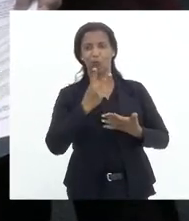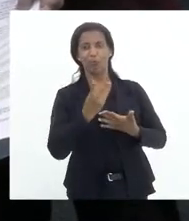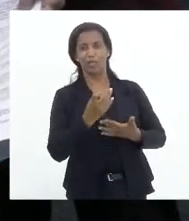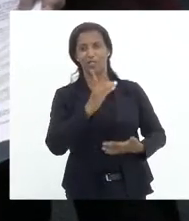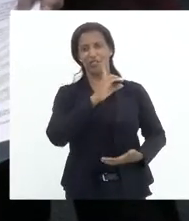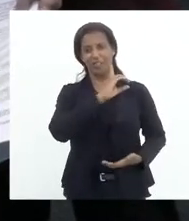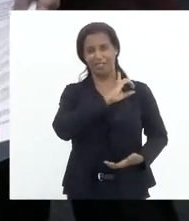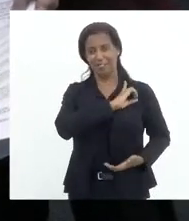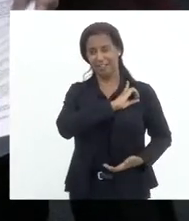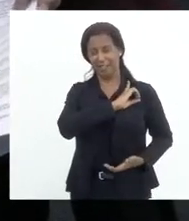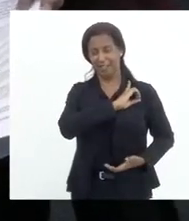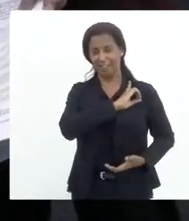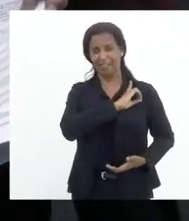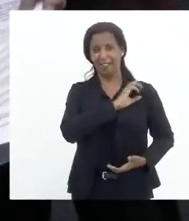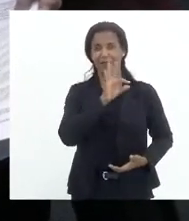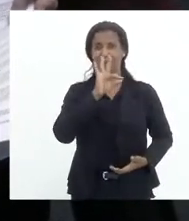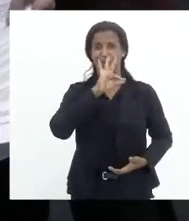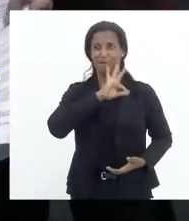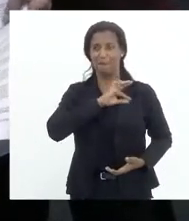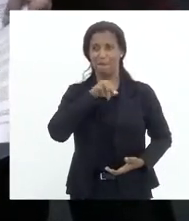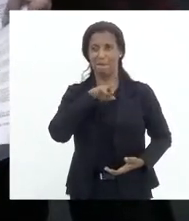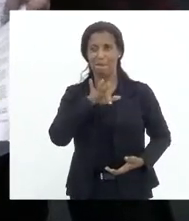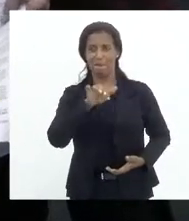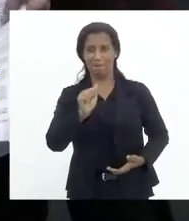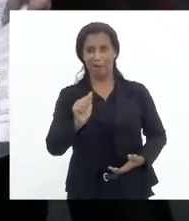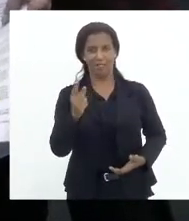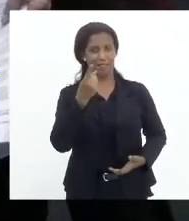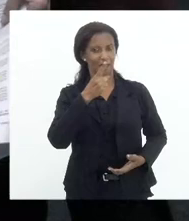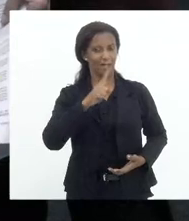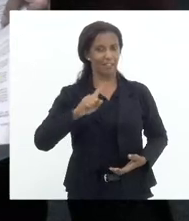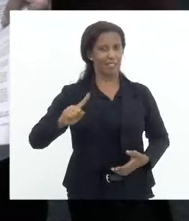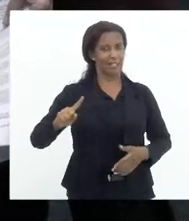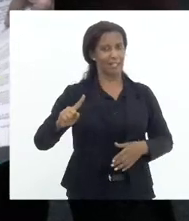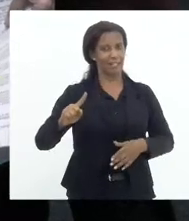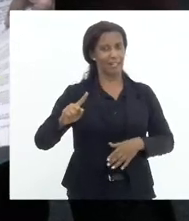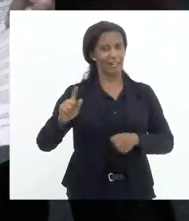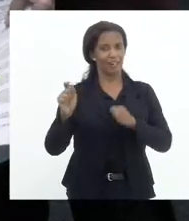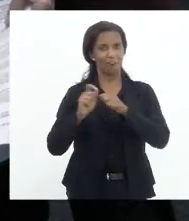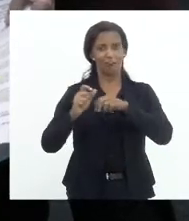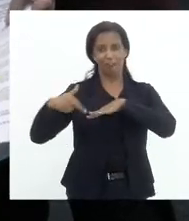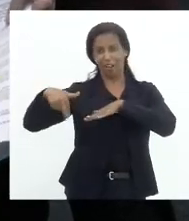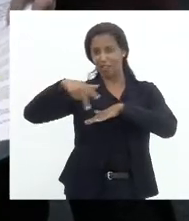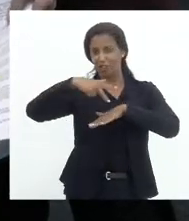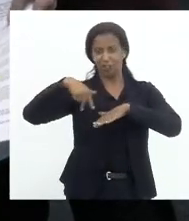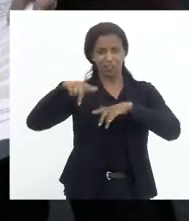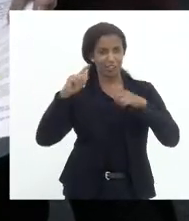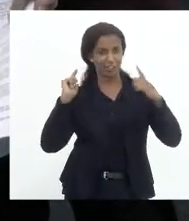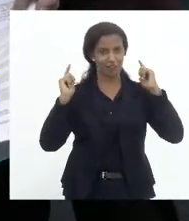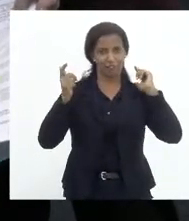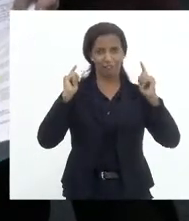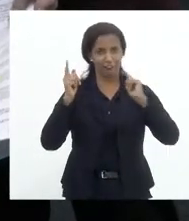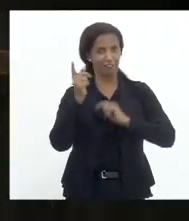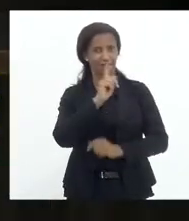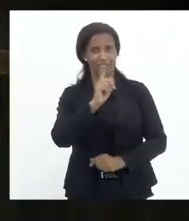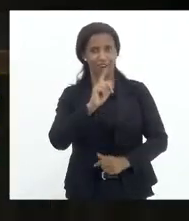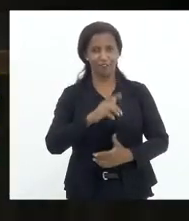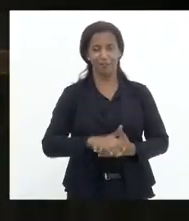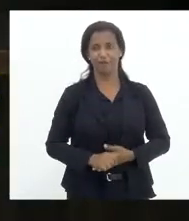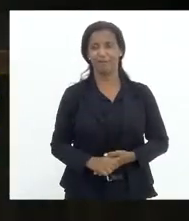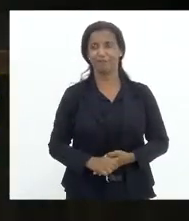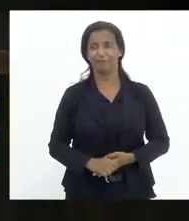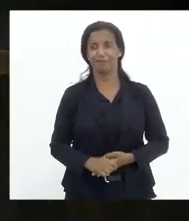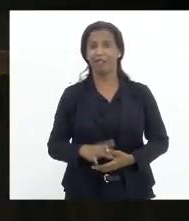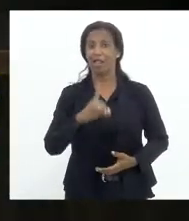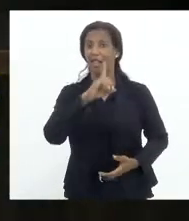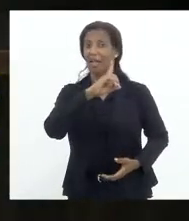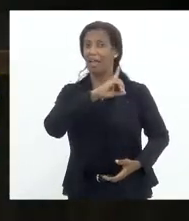delegada Martha Rocha que não pratica essas coisas de quadradinho de oito' número não na na verdade